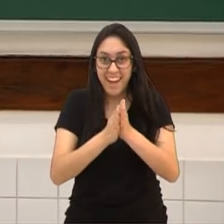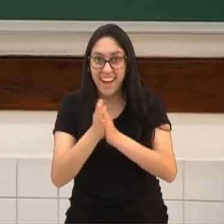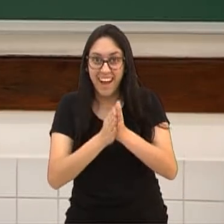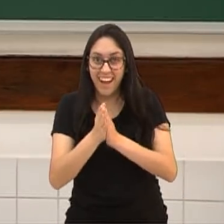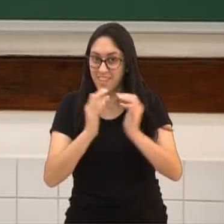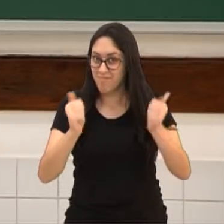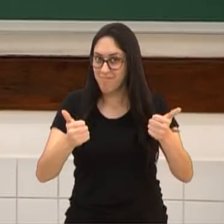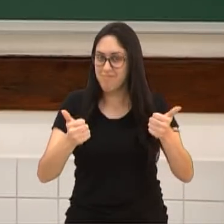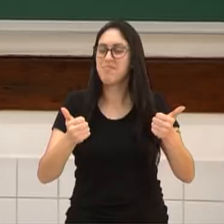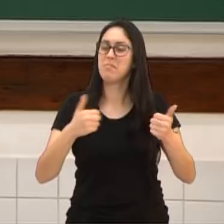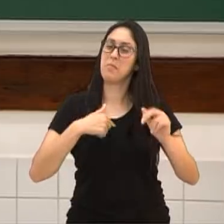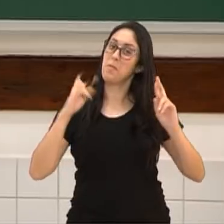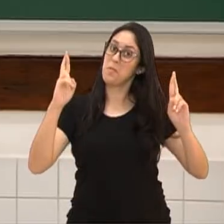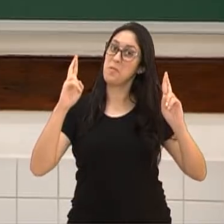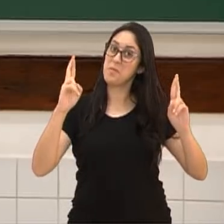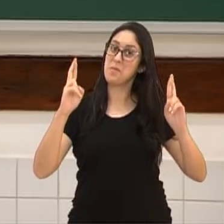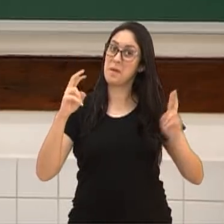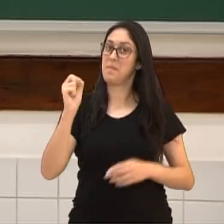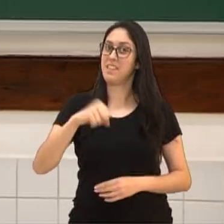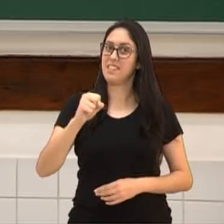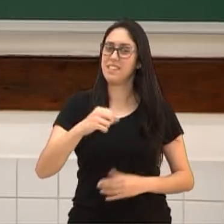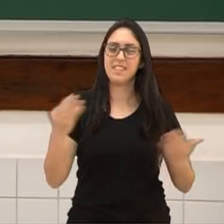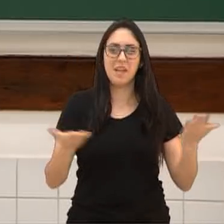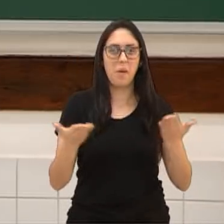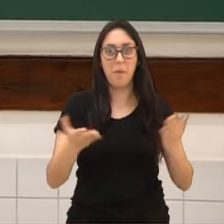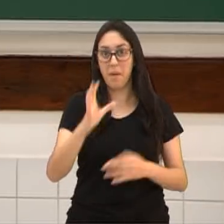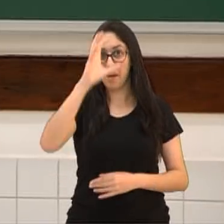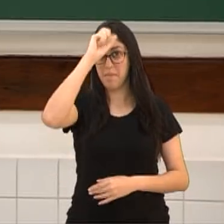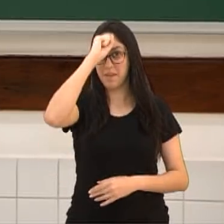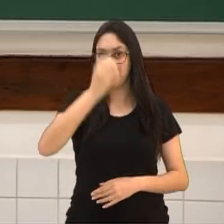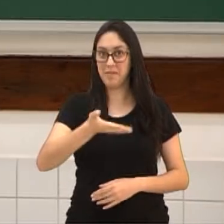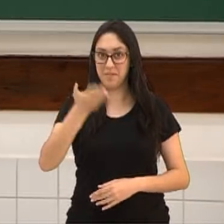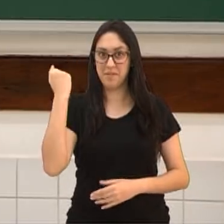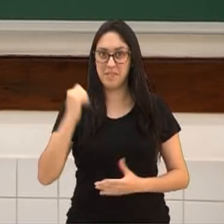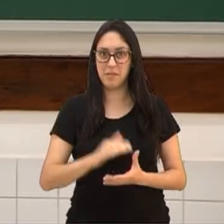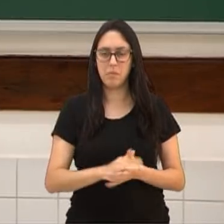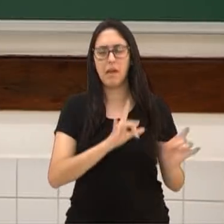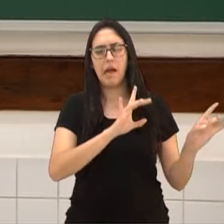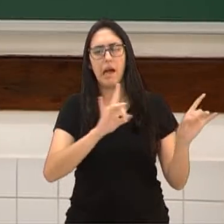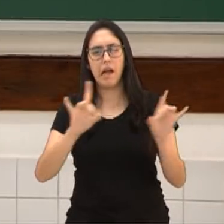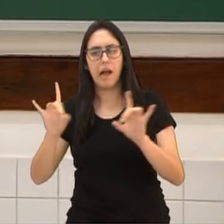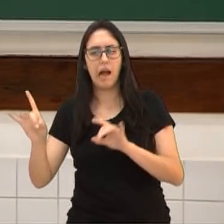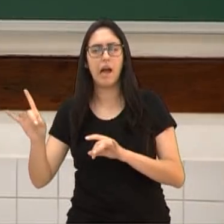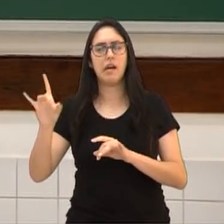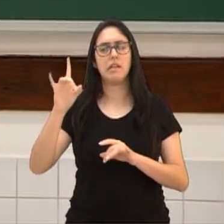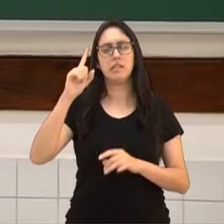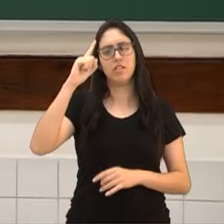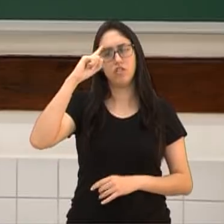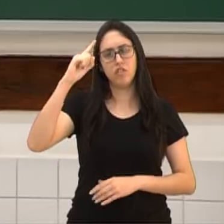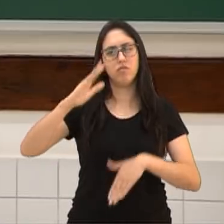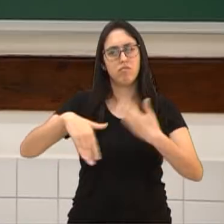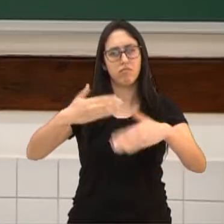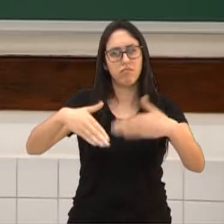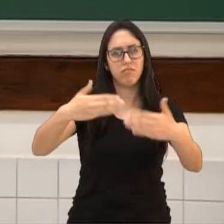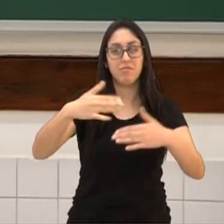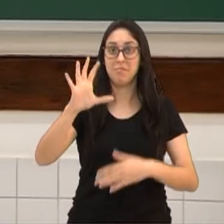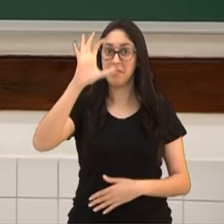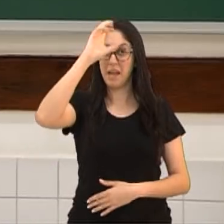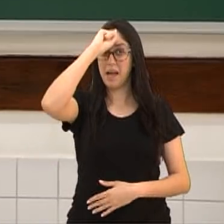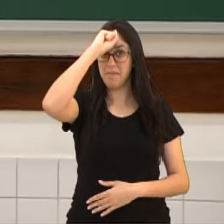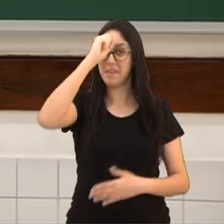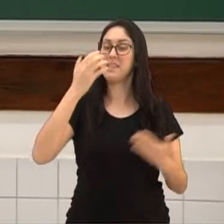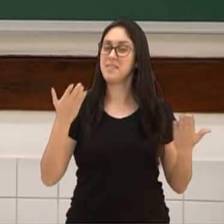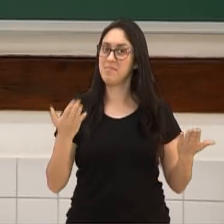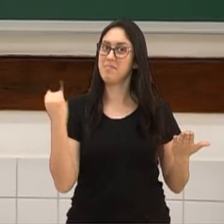Eu creio que está sim, hein? Vamos aprender mais um pouquinho hoje? Cada dia nós vamos aprendendo um pouco mais e vamos encaminhando